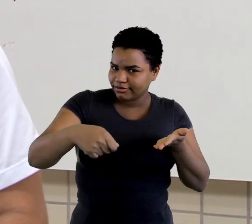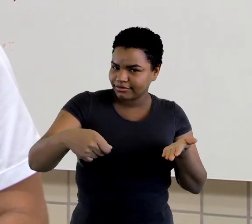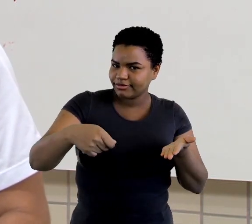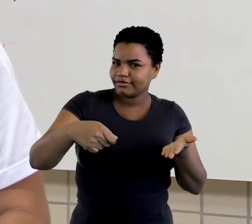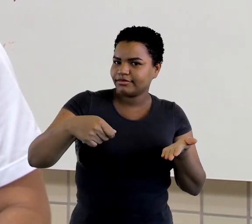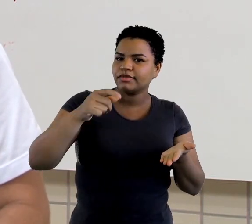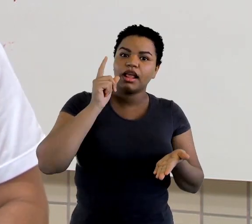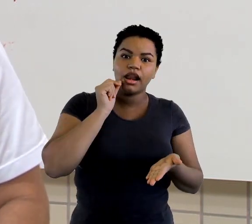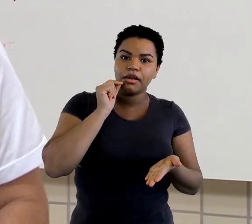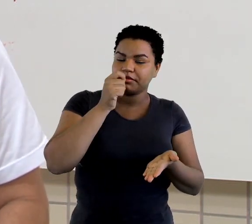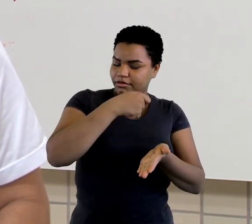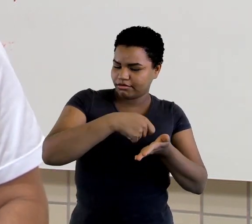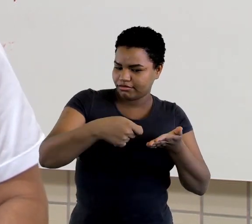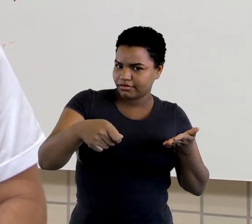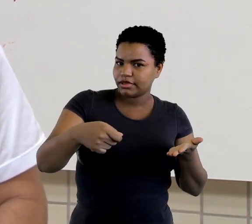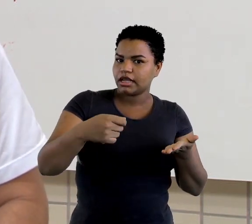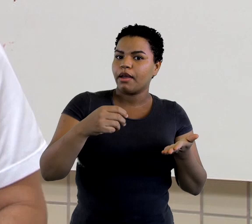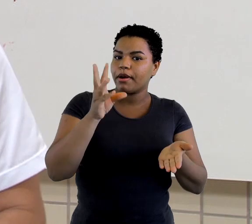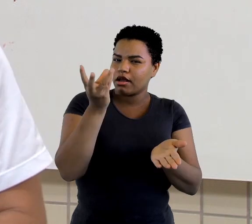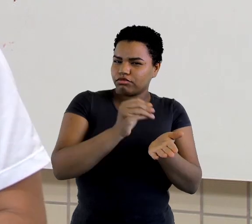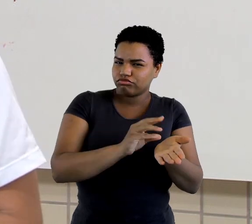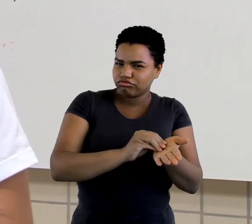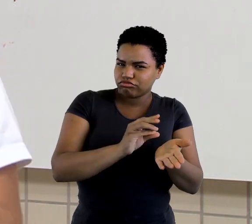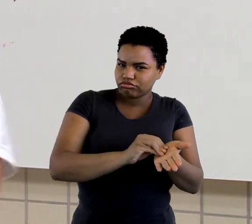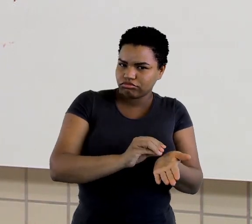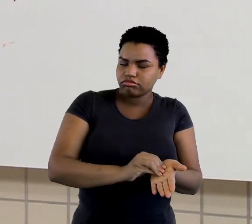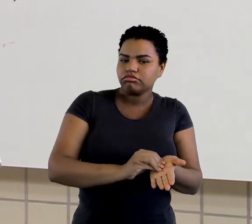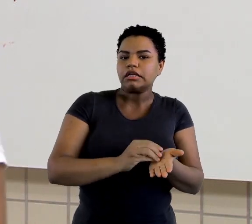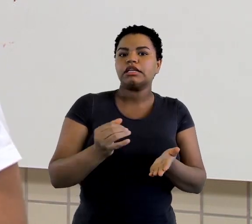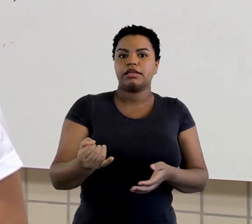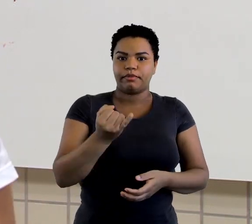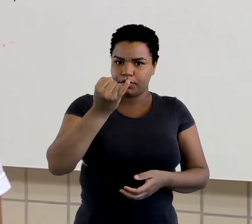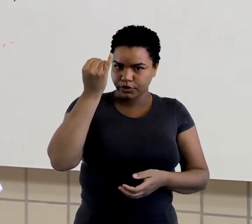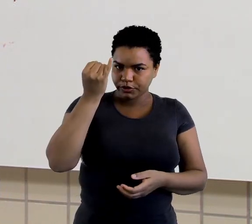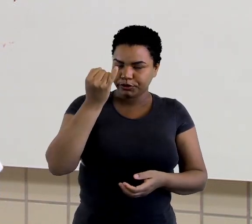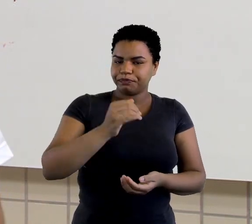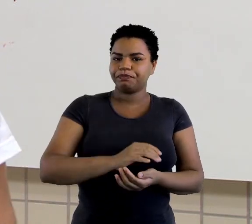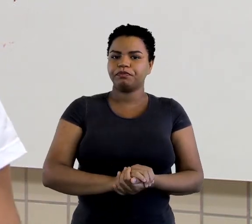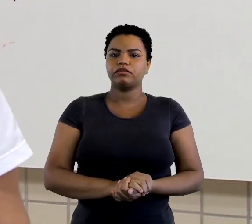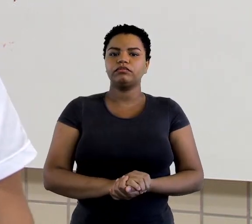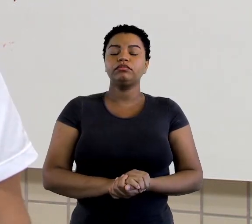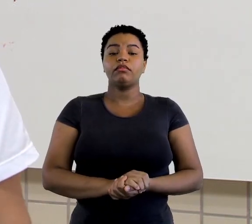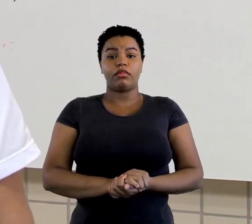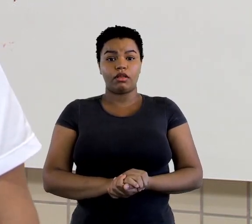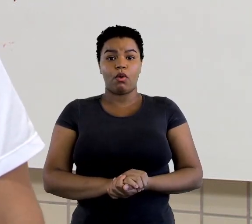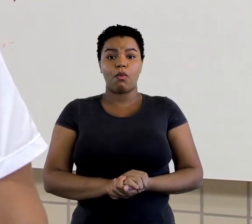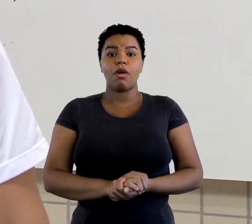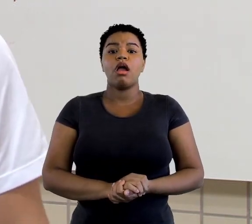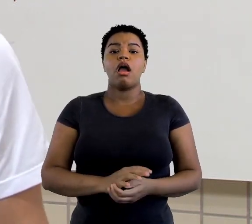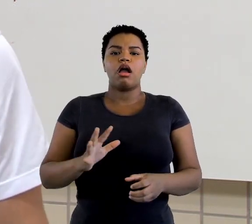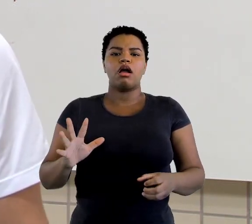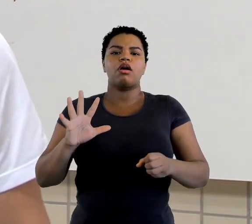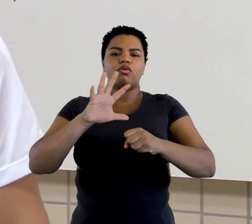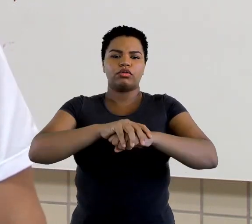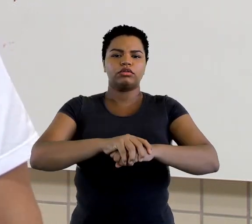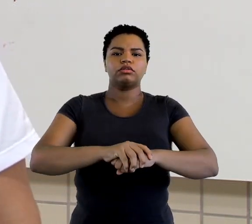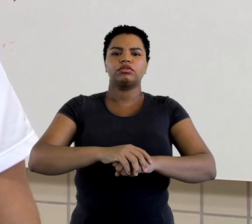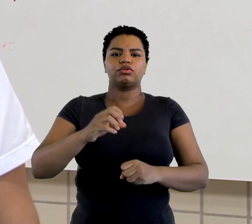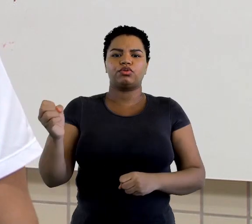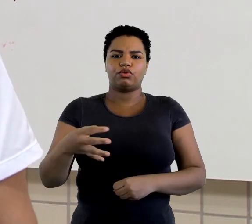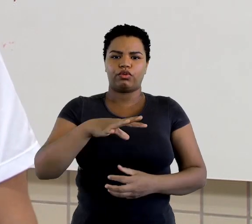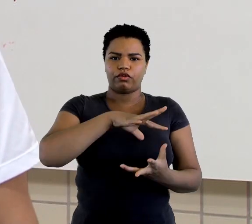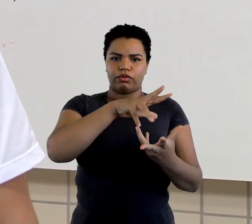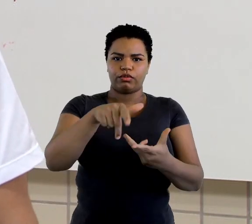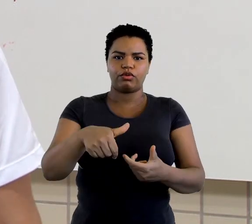vocês anotarem aquilo que era importante. A colonização do Novo Mundo se deu de forma de povoamento e depois